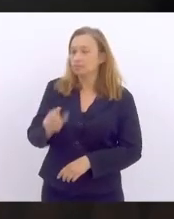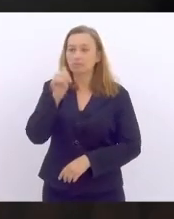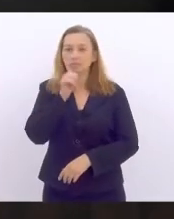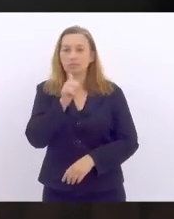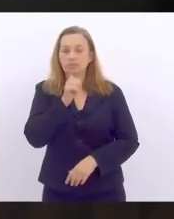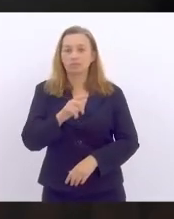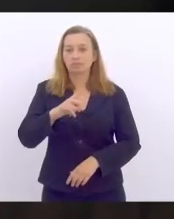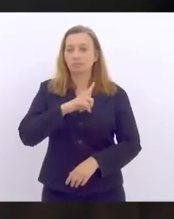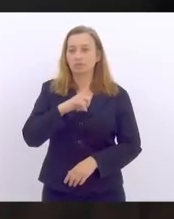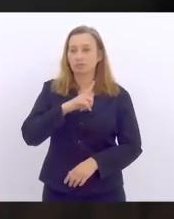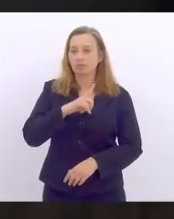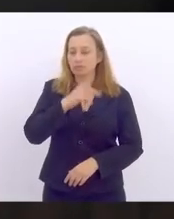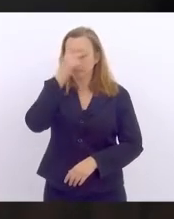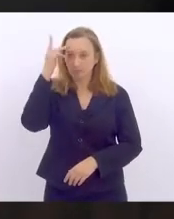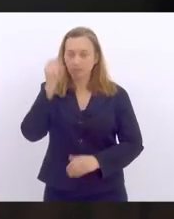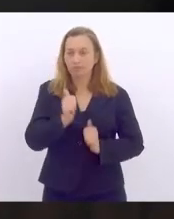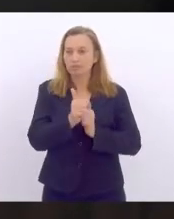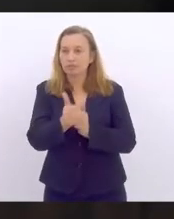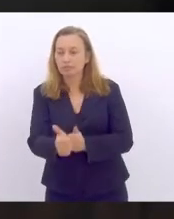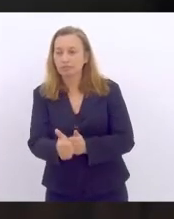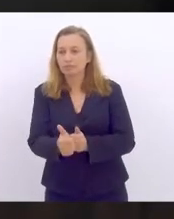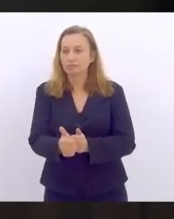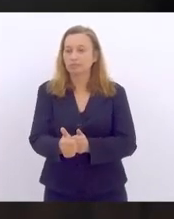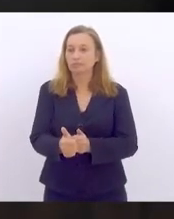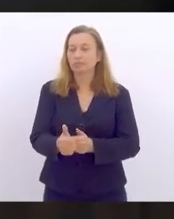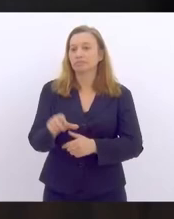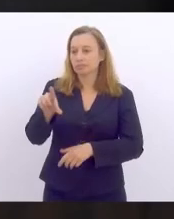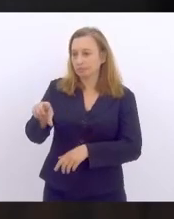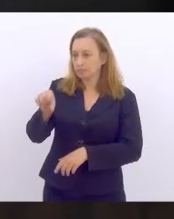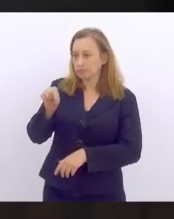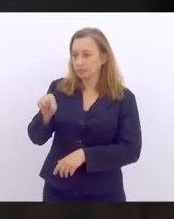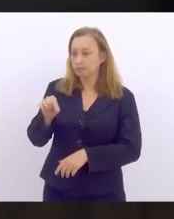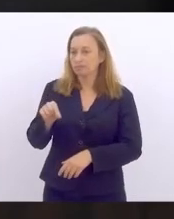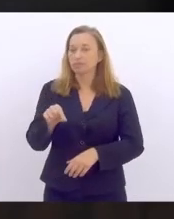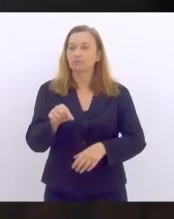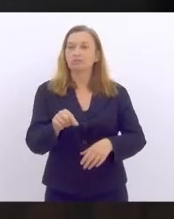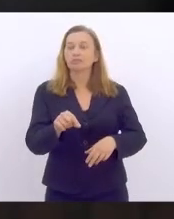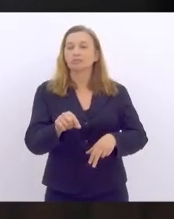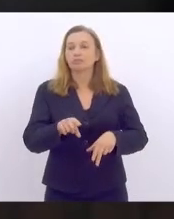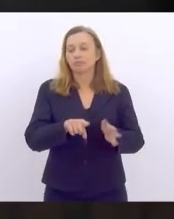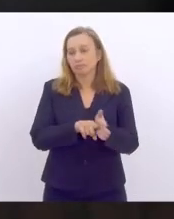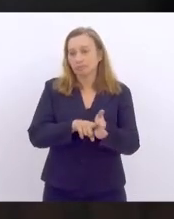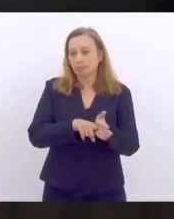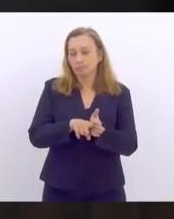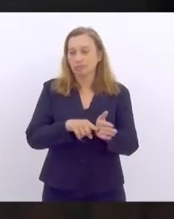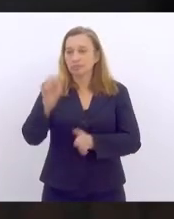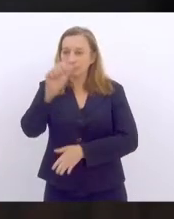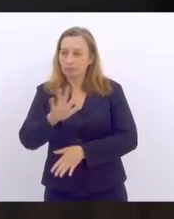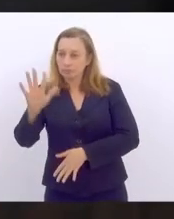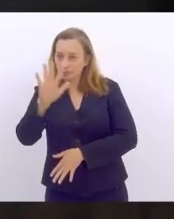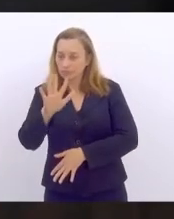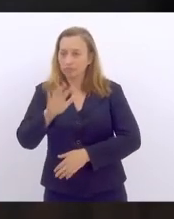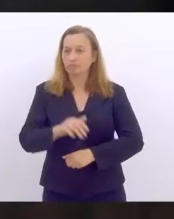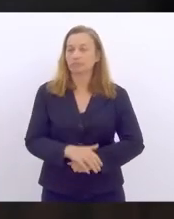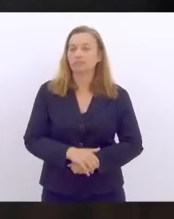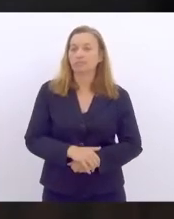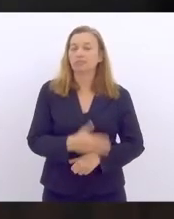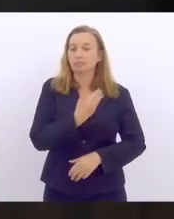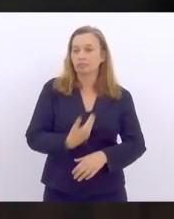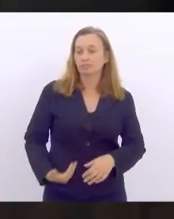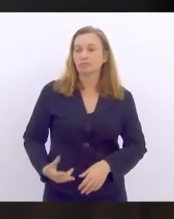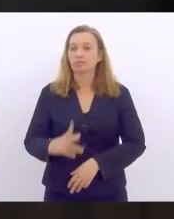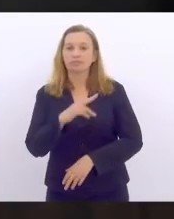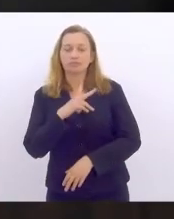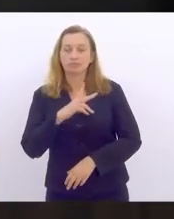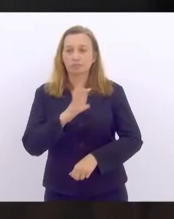terem acompanhante uma pessoa de sua livre escolha nas consultas de exames gerais no estabelecimento públicos e privados de